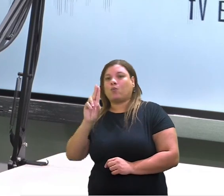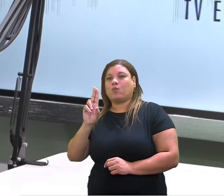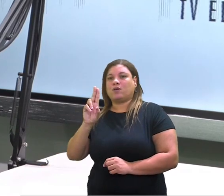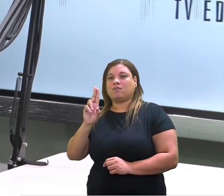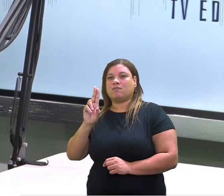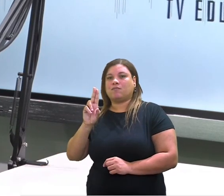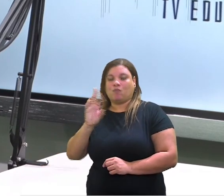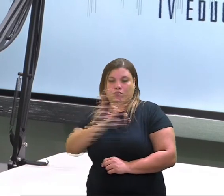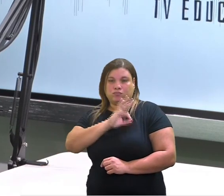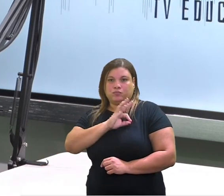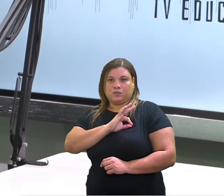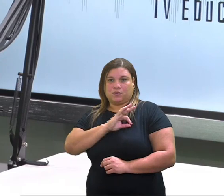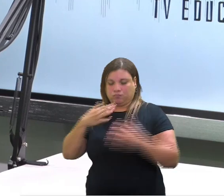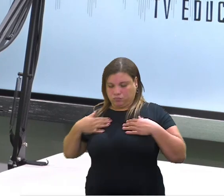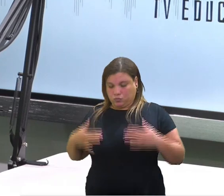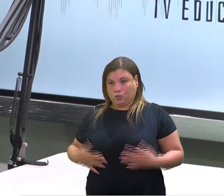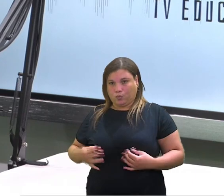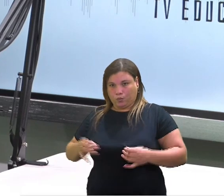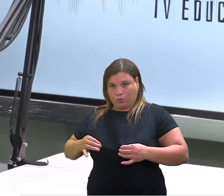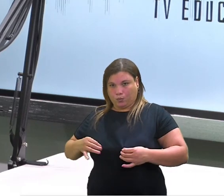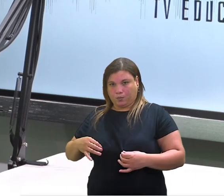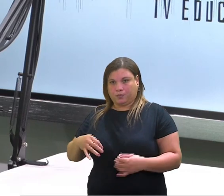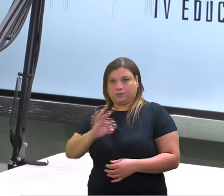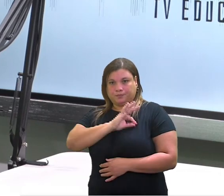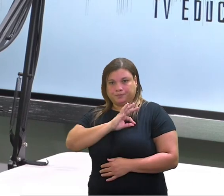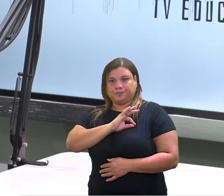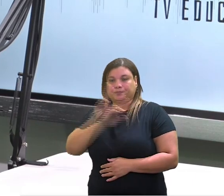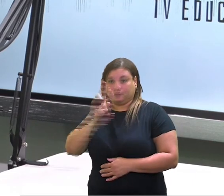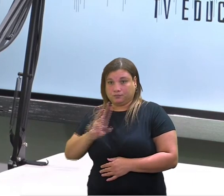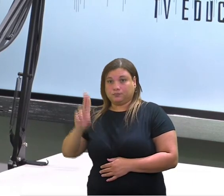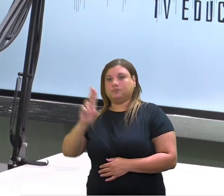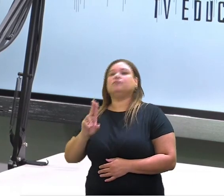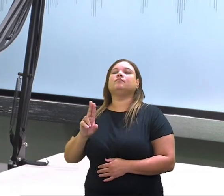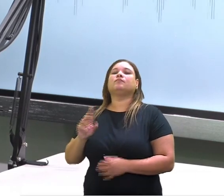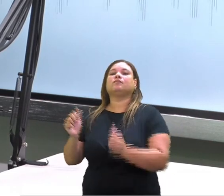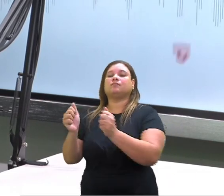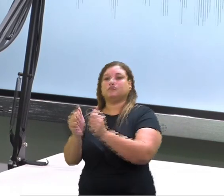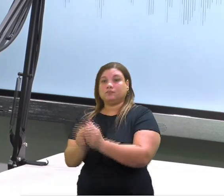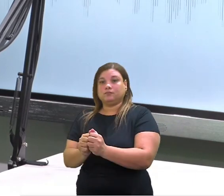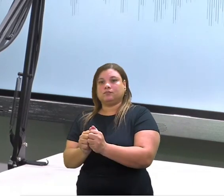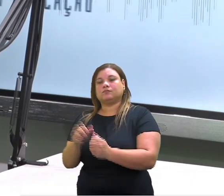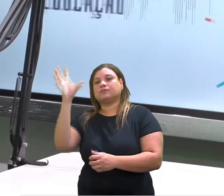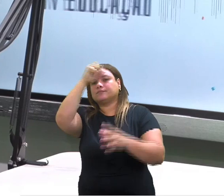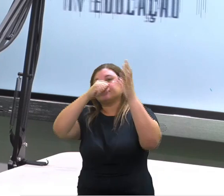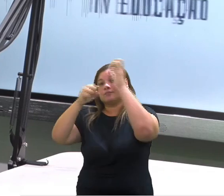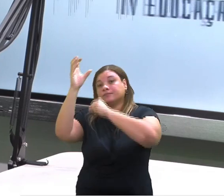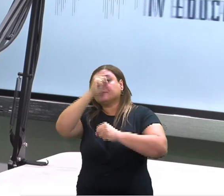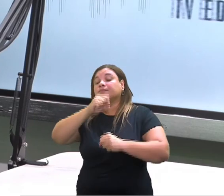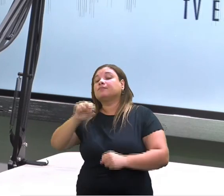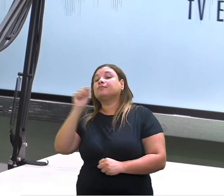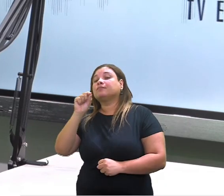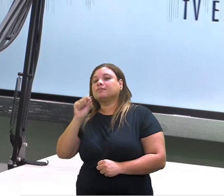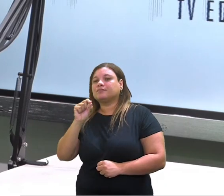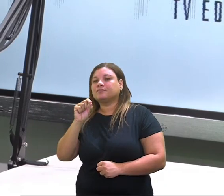por um dia. Então isso incentiva a criança, porque tem algumas regras para ser policial mirim, né? Fazer os deveres, respeito, não